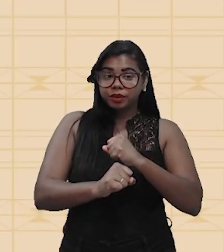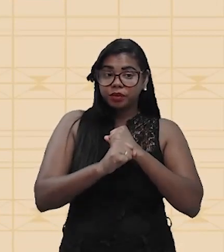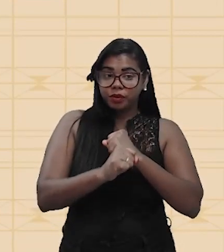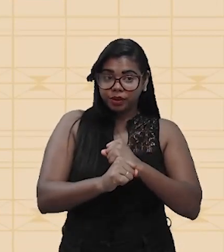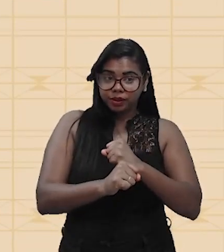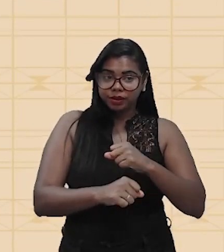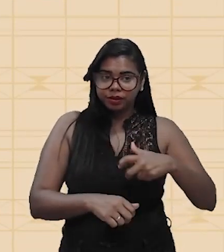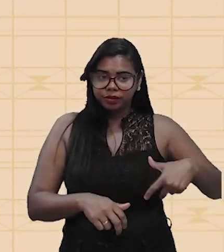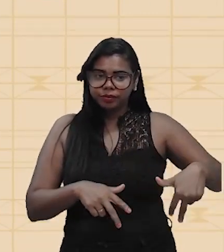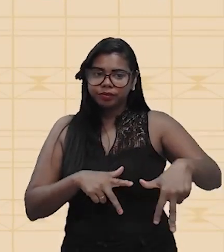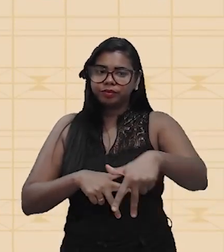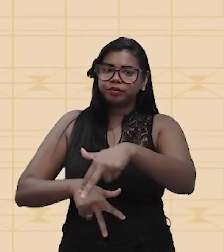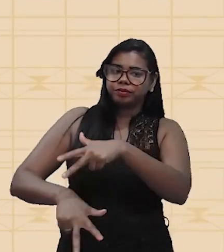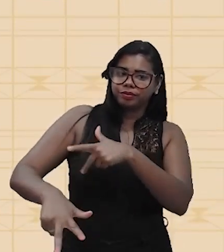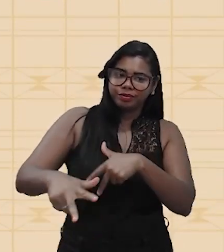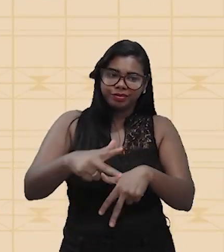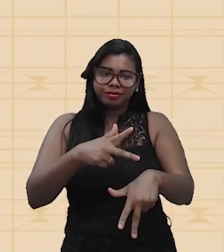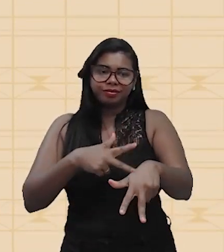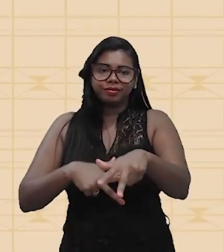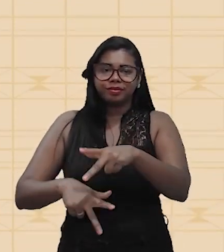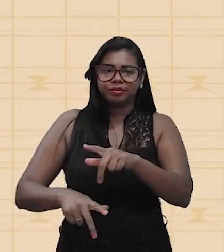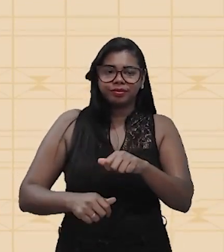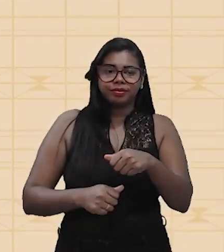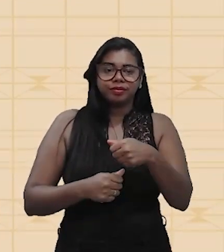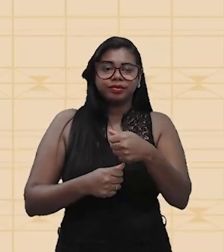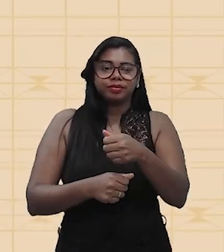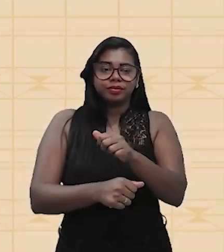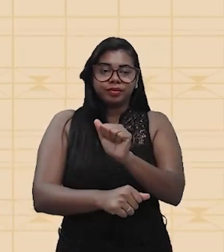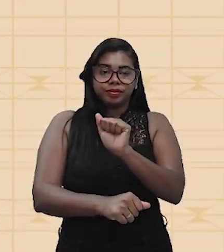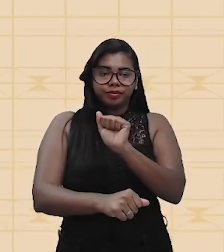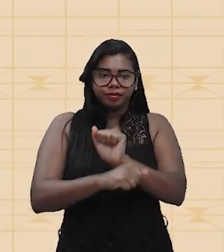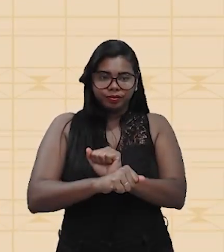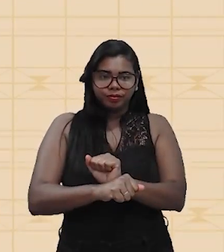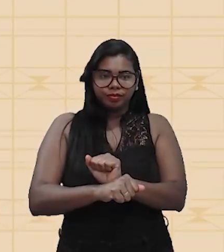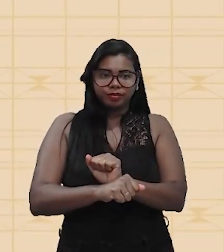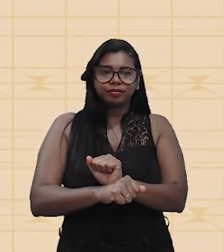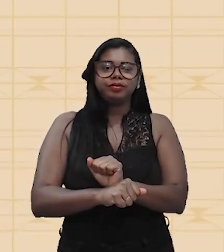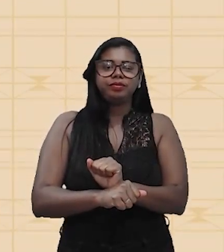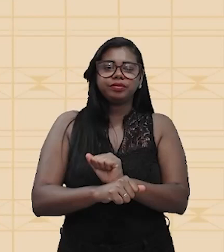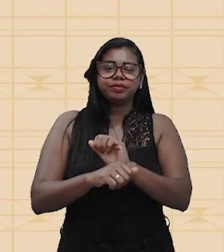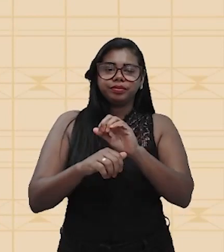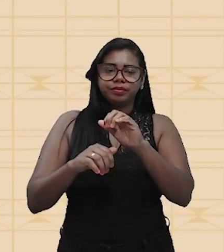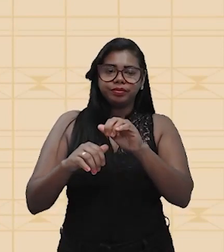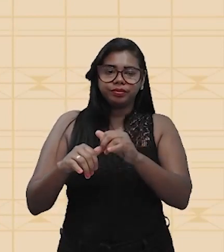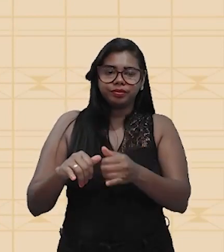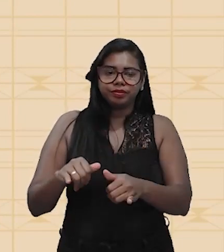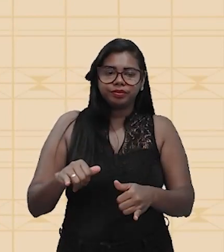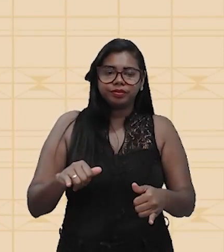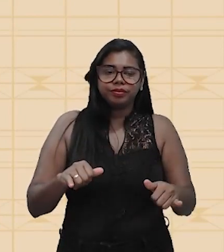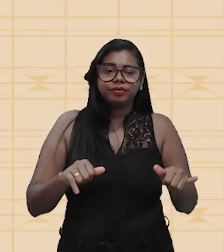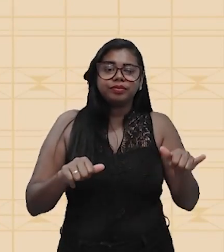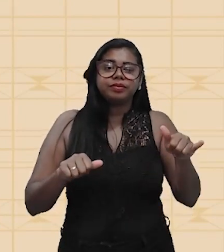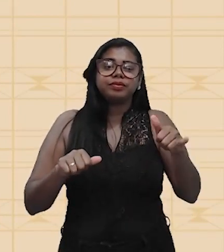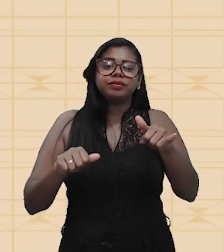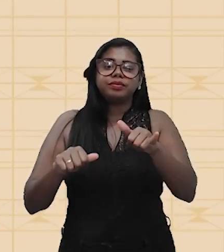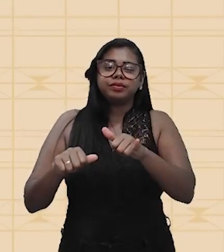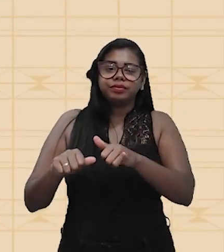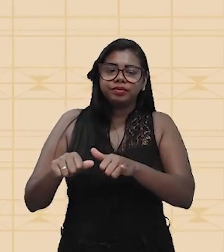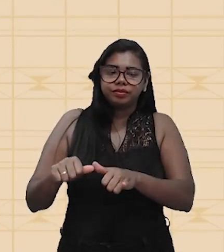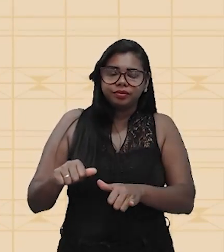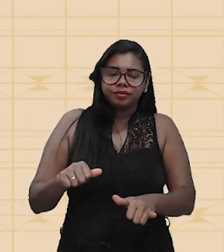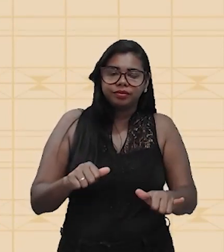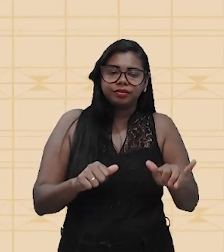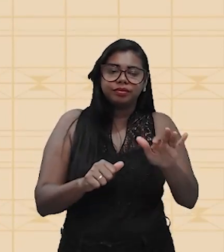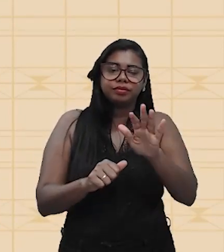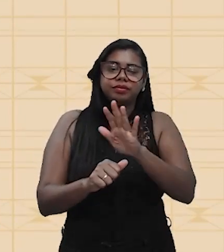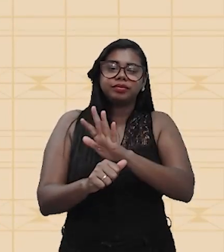a função da resistência é limitar o valor da corrente elétrica, fazendo com que ela faça com